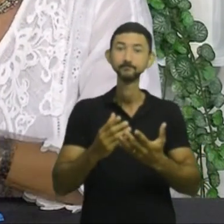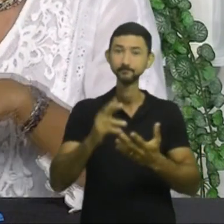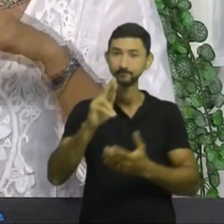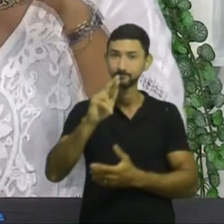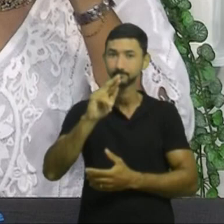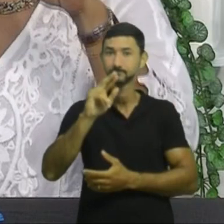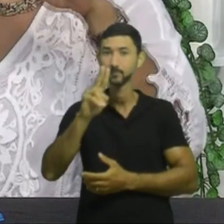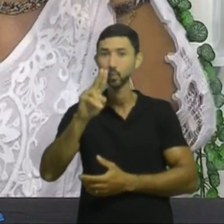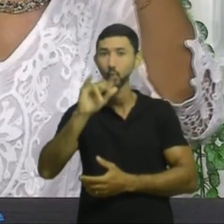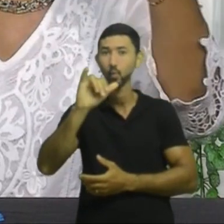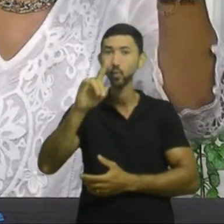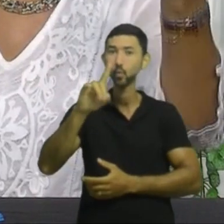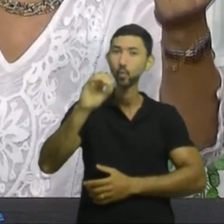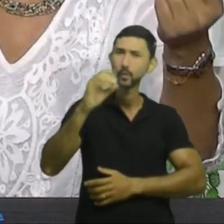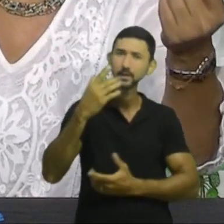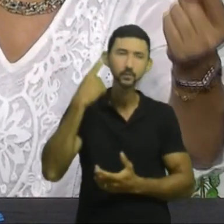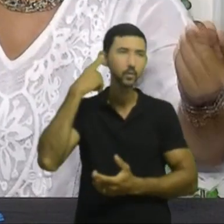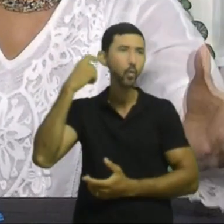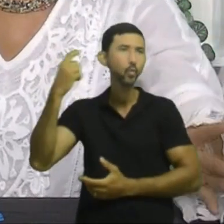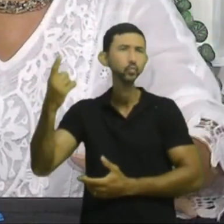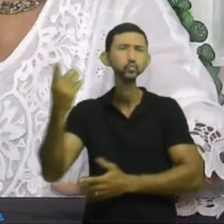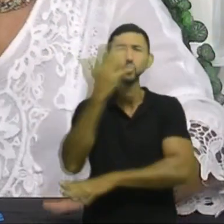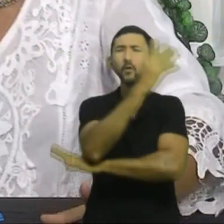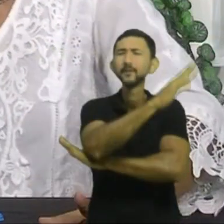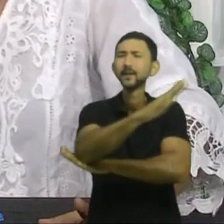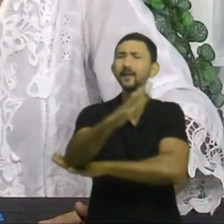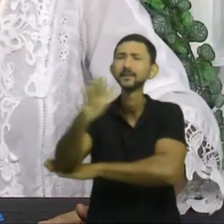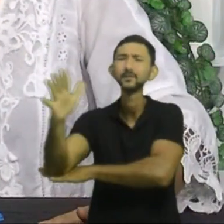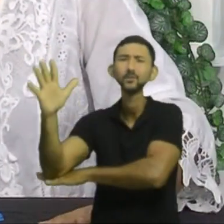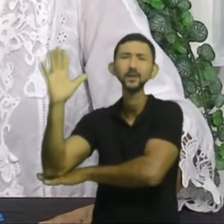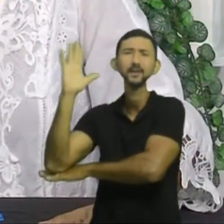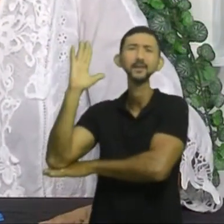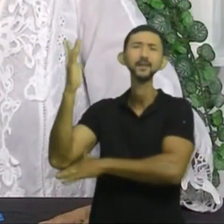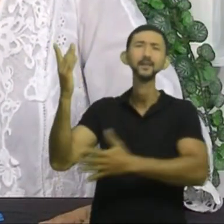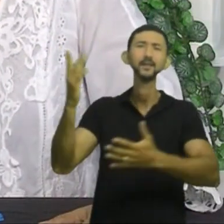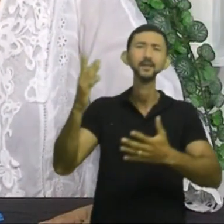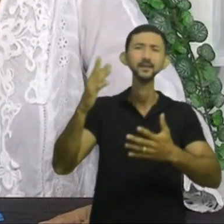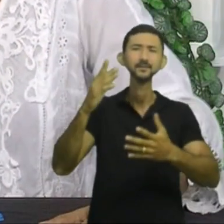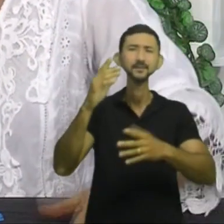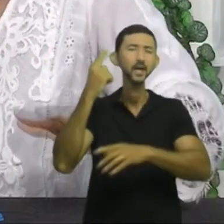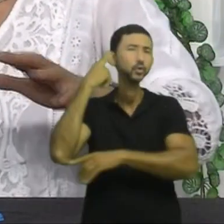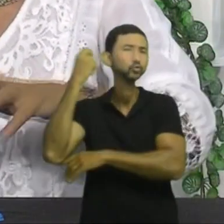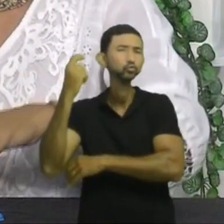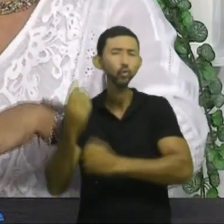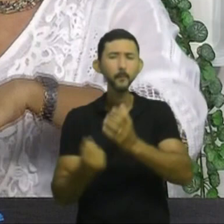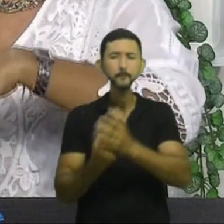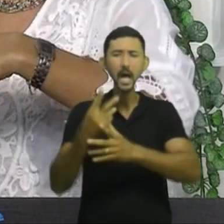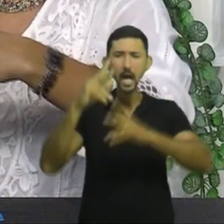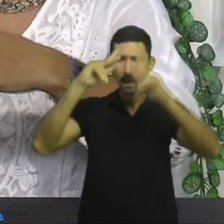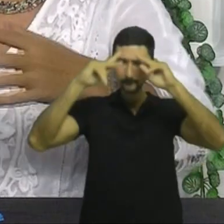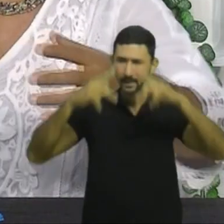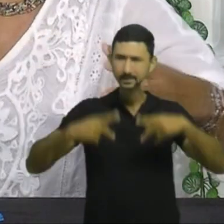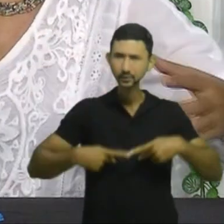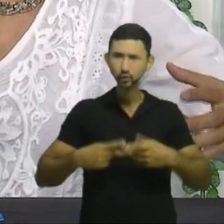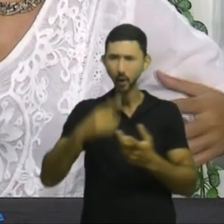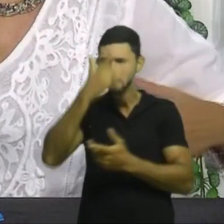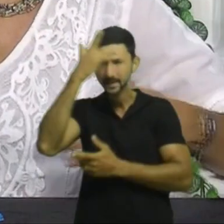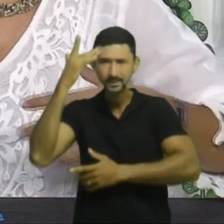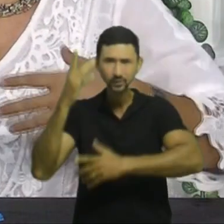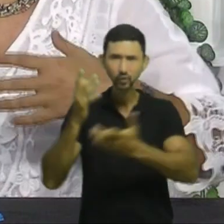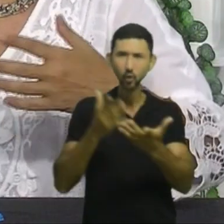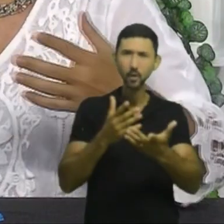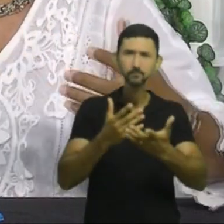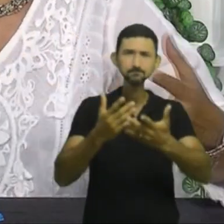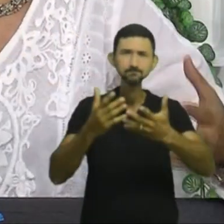ruídos, são sons da natureza, são sons produzidos pelo homem, são sons produzidos por todo